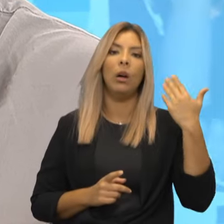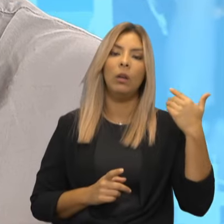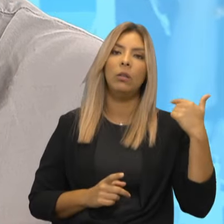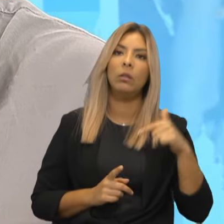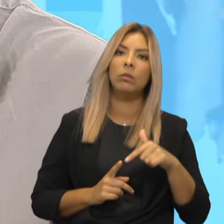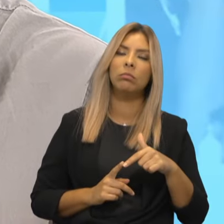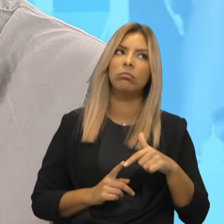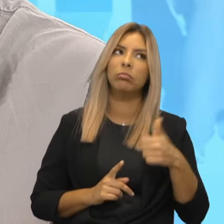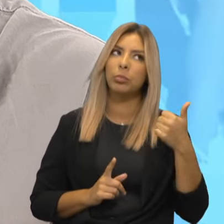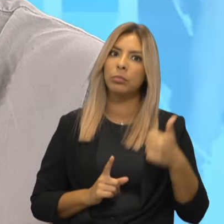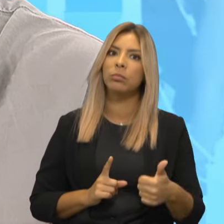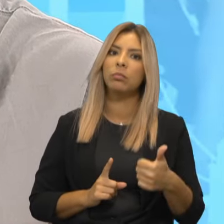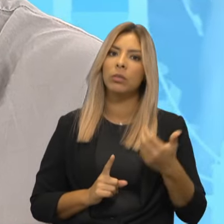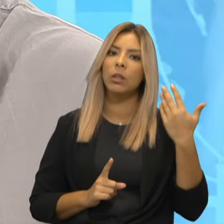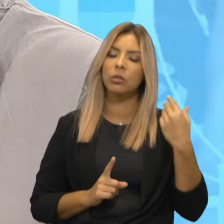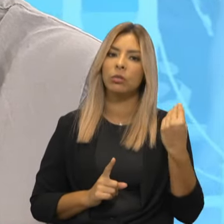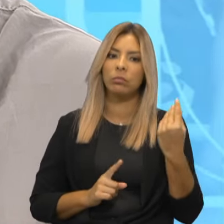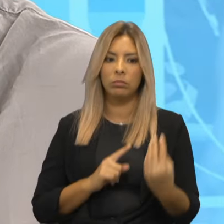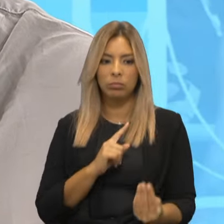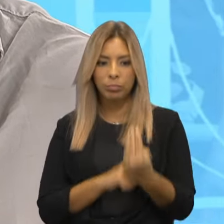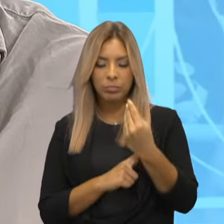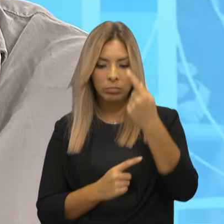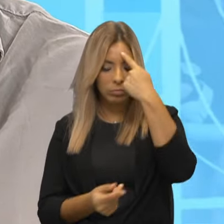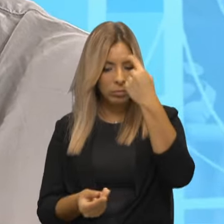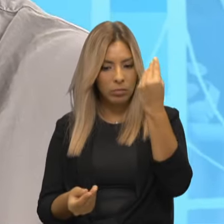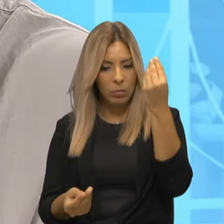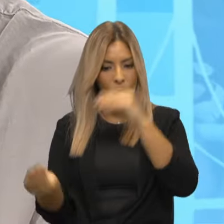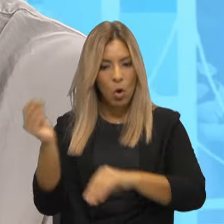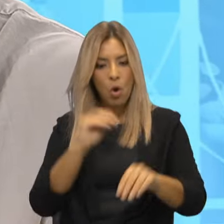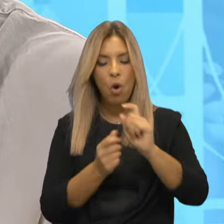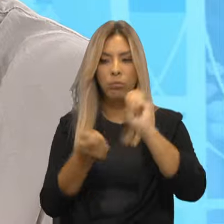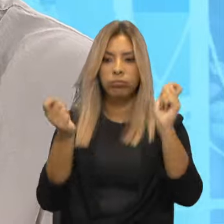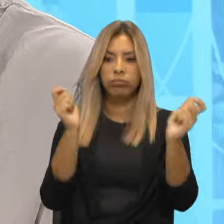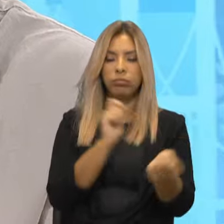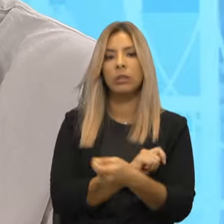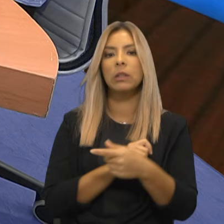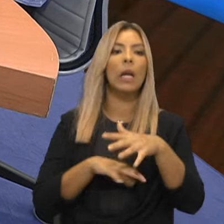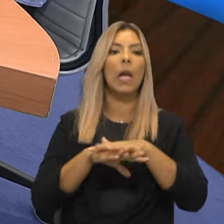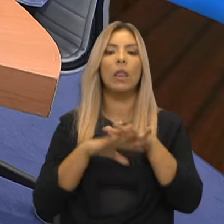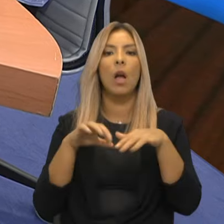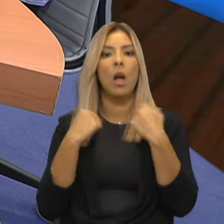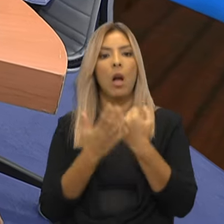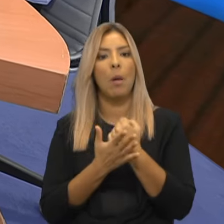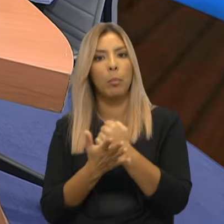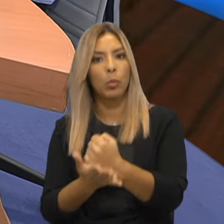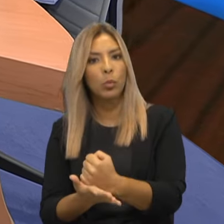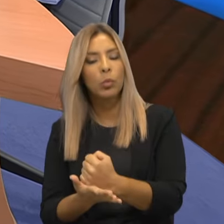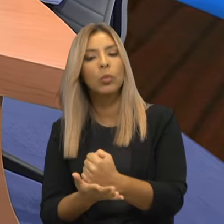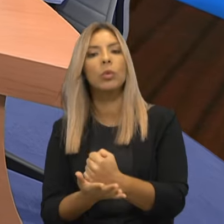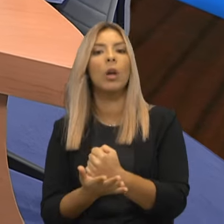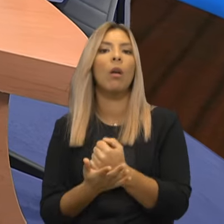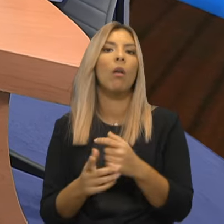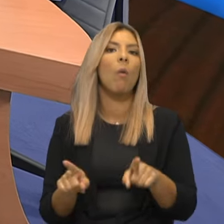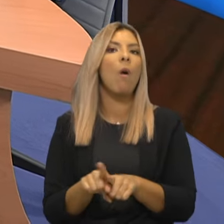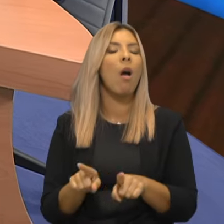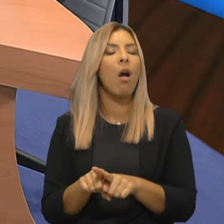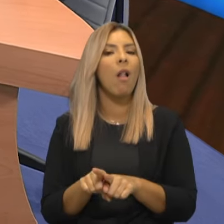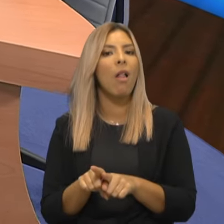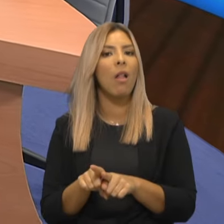realmente reinventarmos e sermos esta rede de apoio, como a Rita dizia, fazermos parte das famílias e, nesse